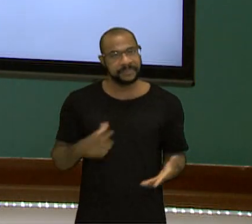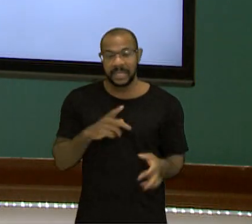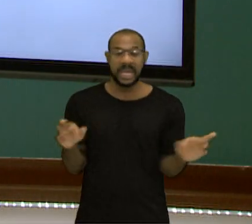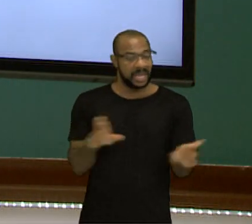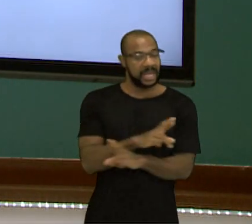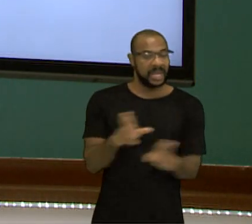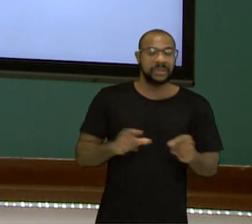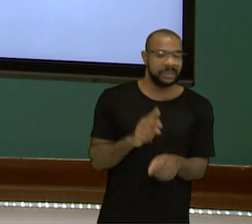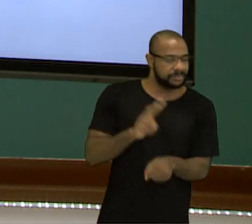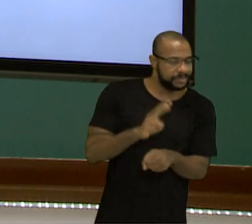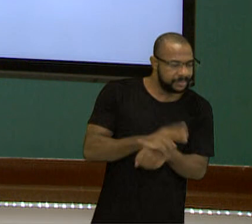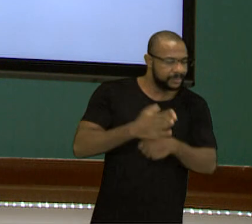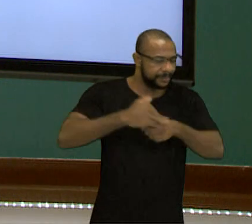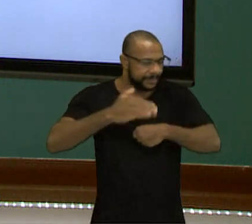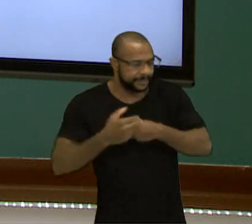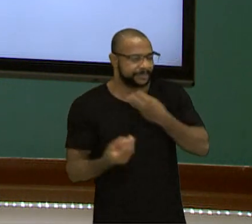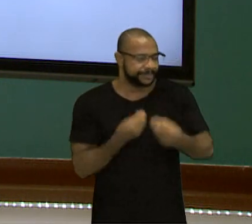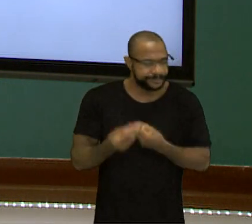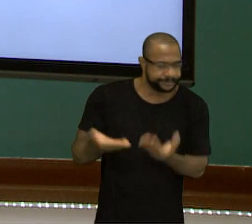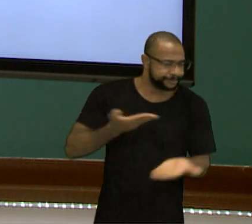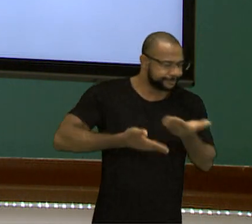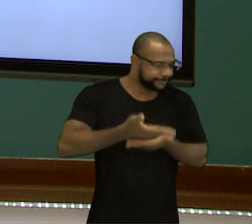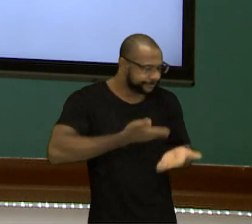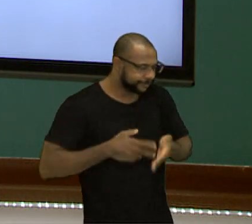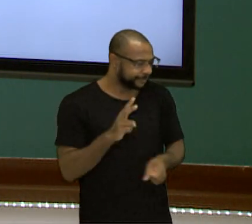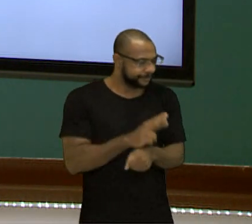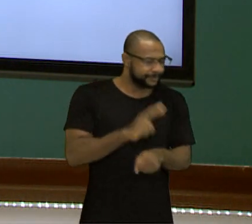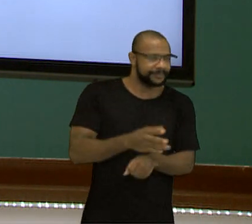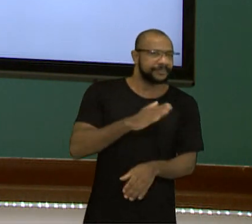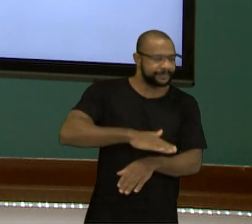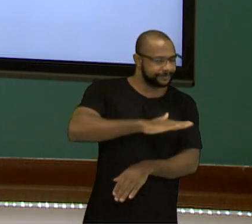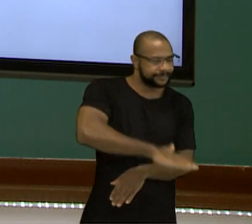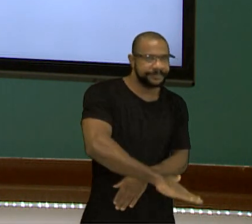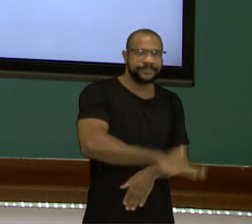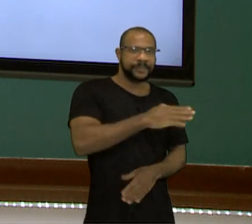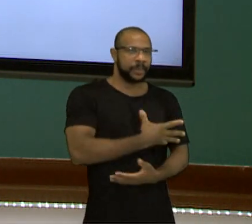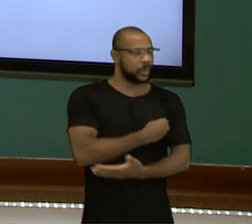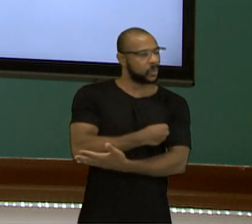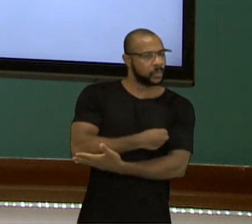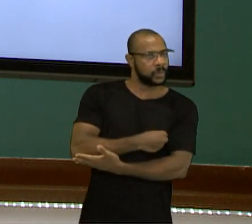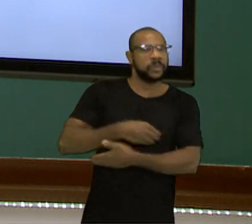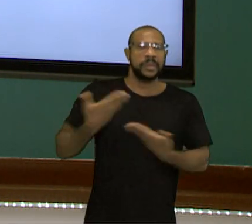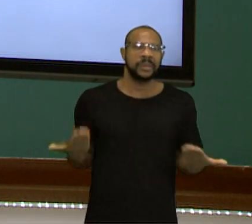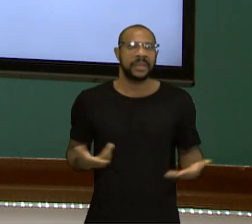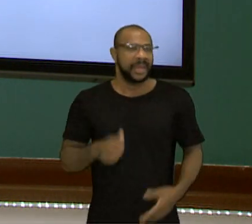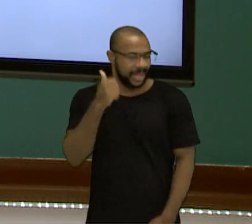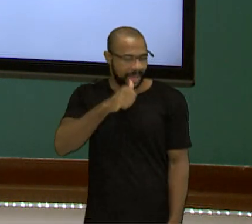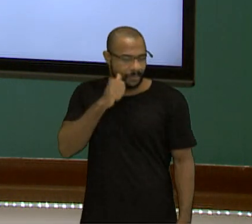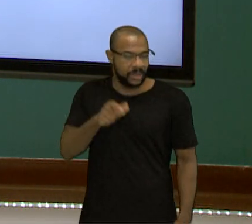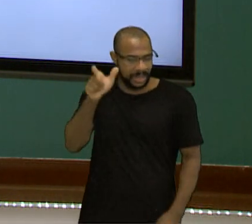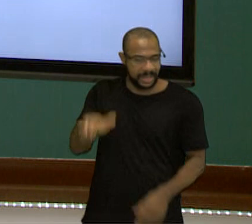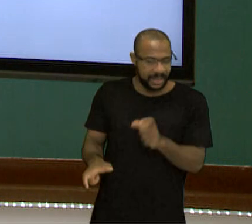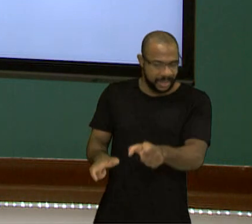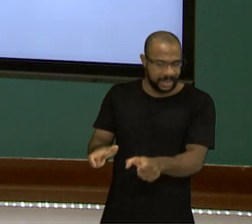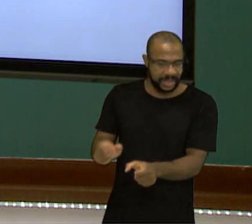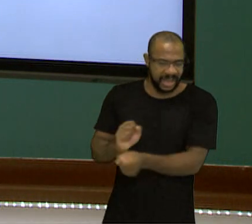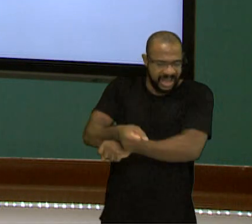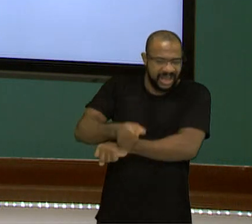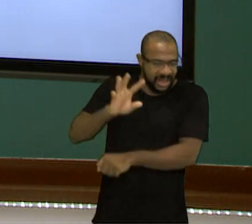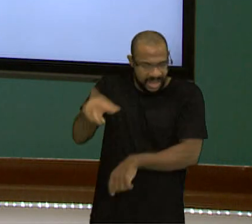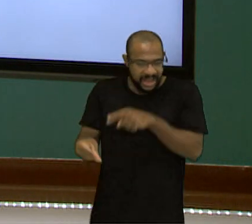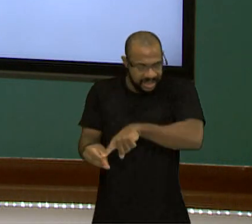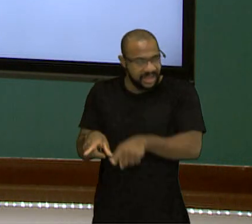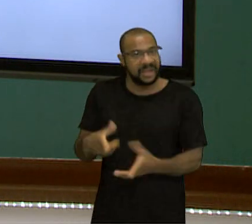de afeto entre a escrava e a criança branca que era amamentada. Então essa mulher africana, ela estabelecia